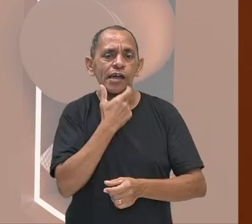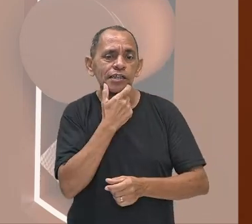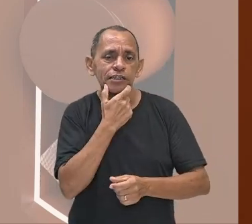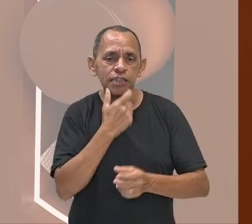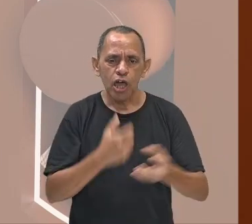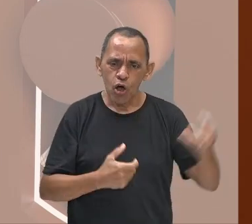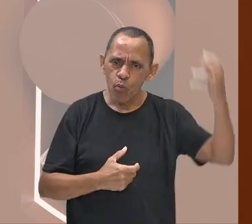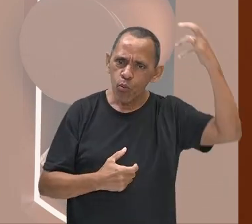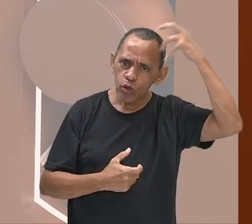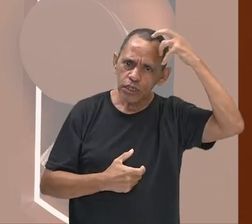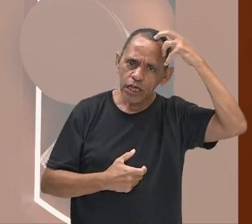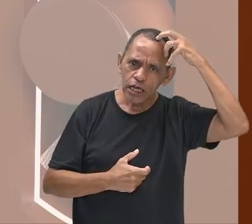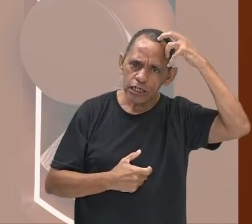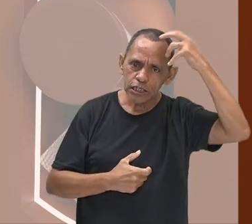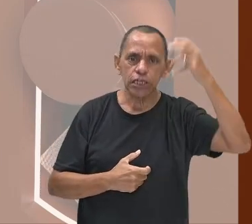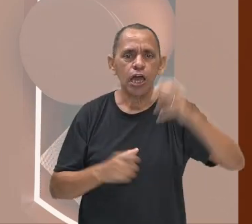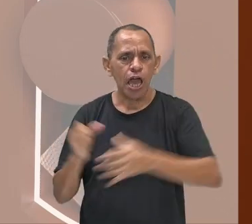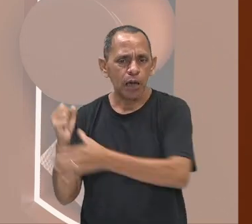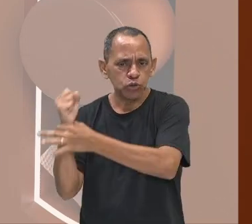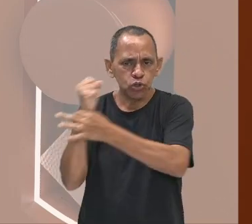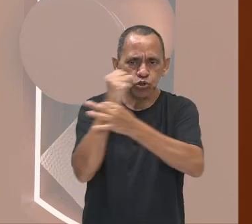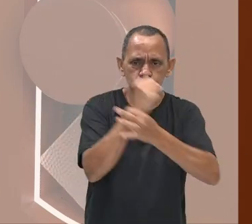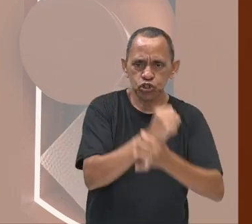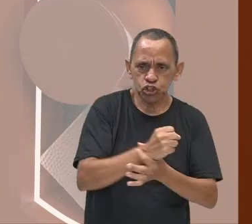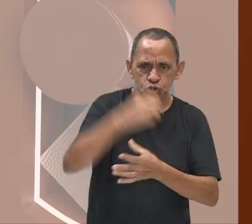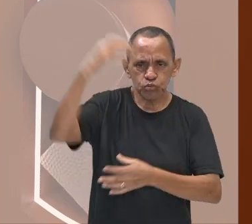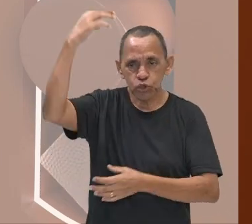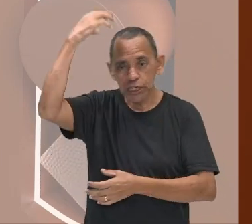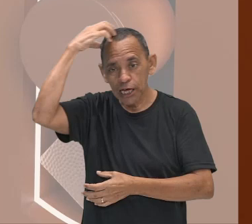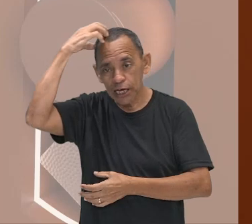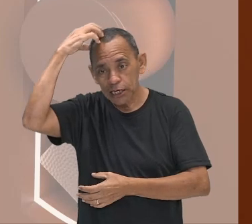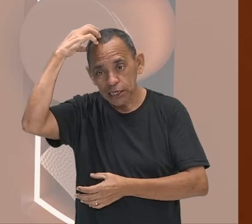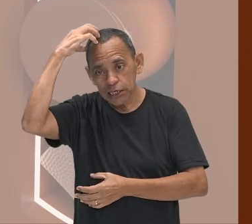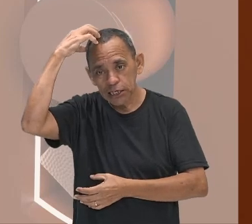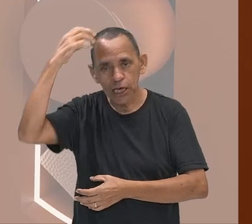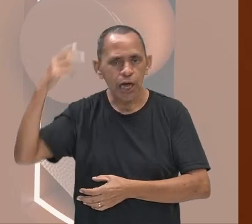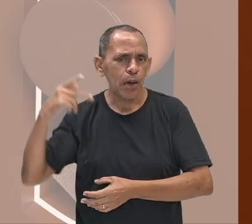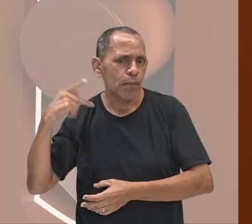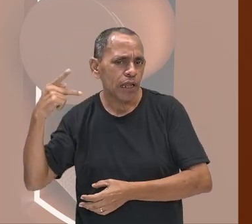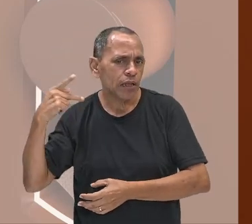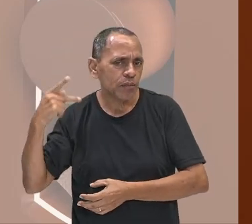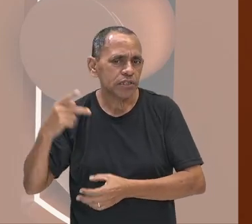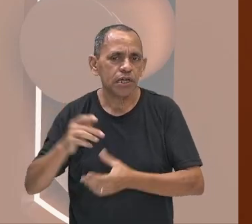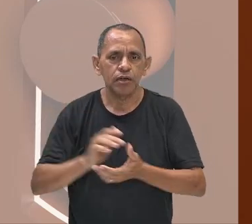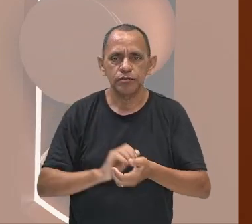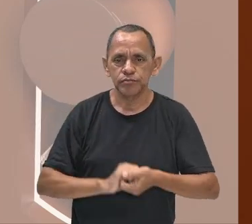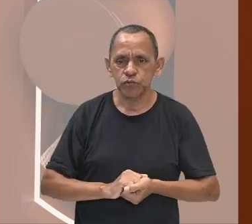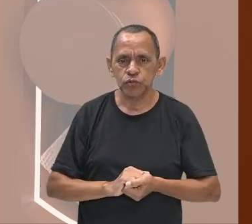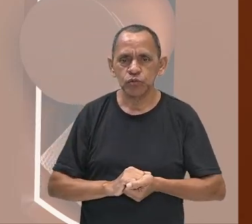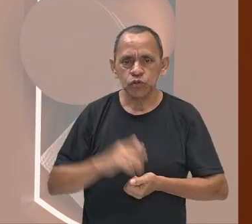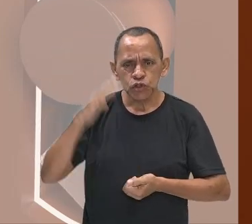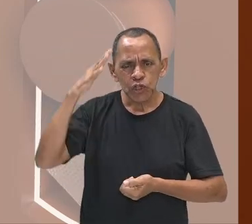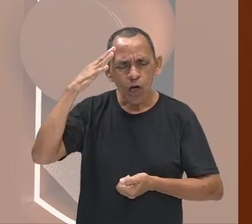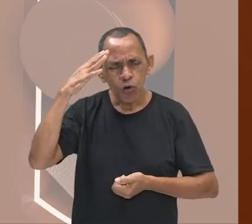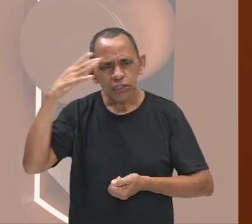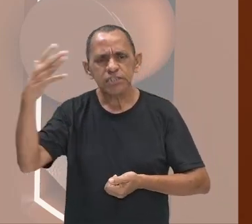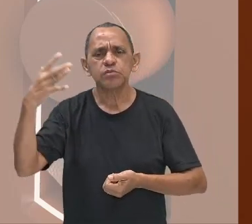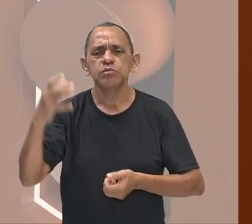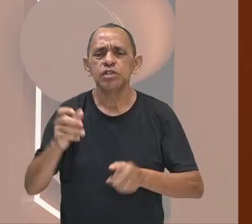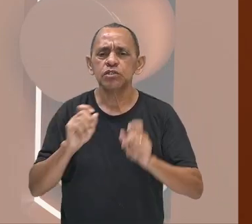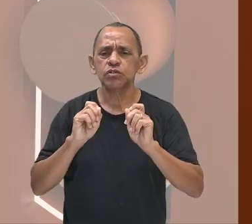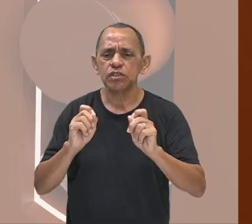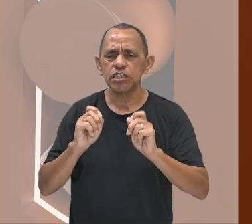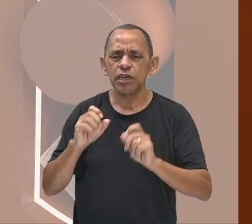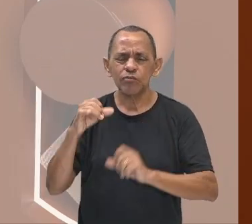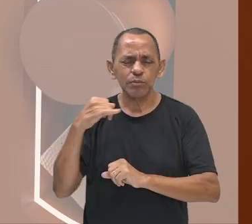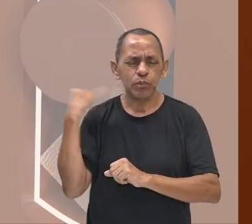monarquia parlamentar. A gente vai verificar que esses acontecimentos foram fundamentais para